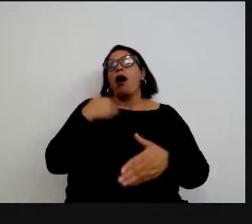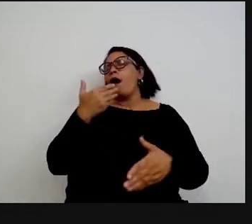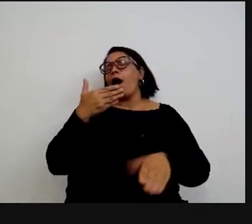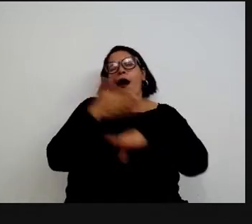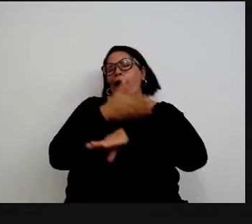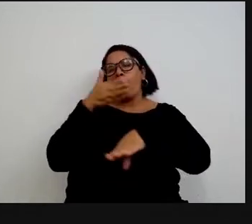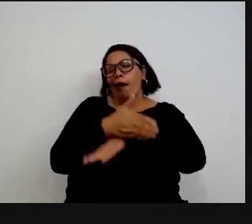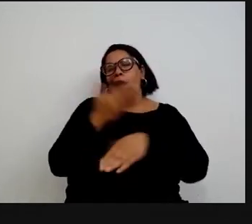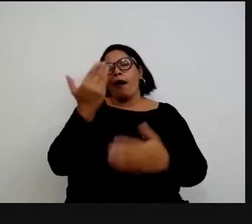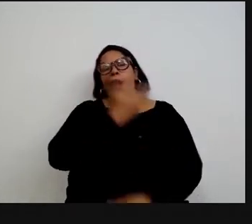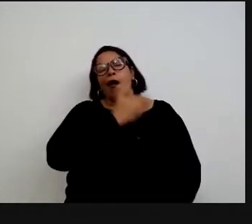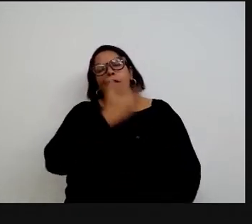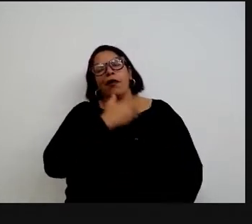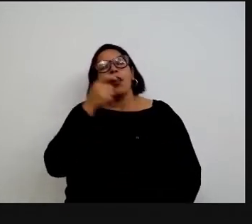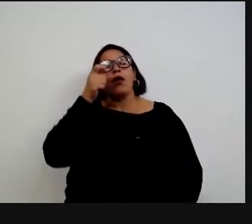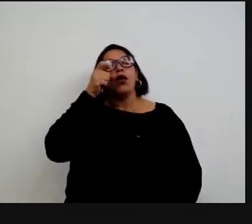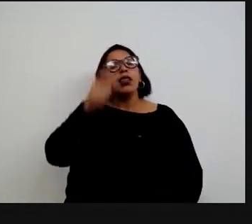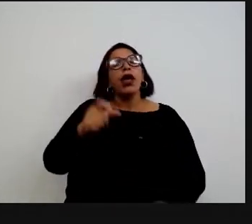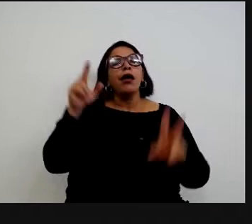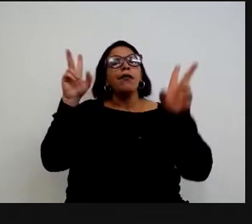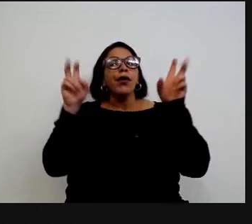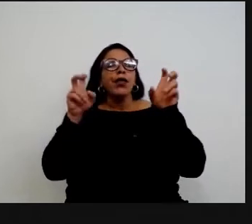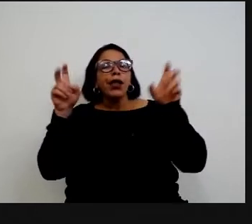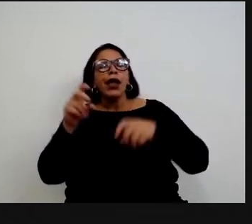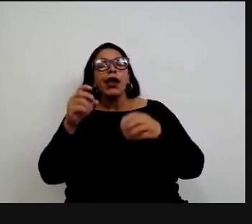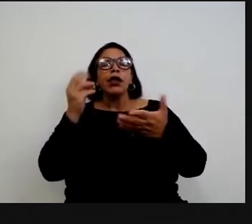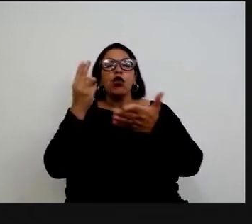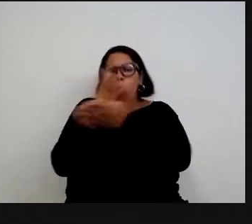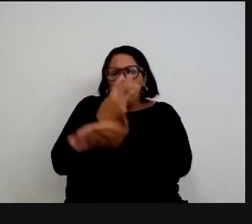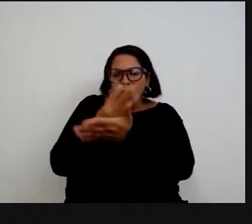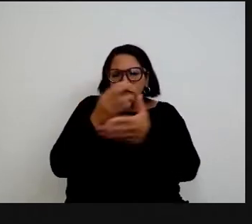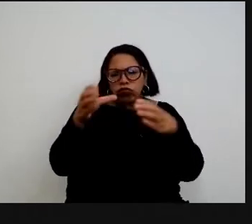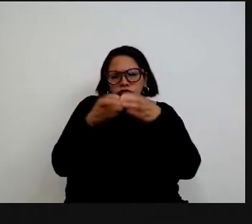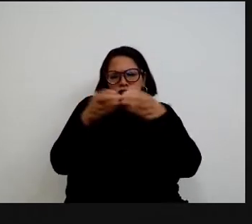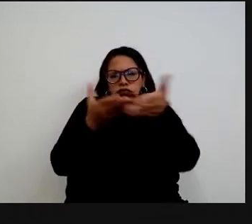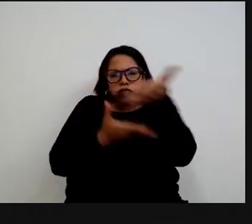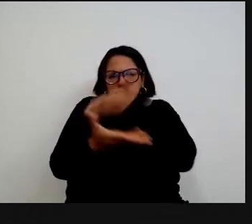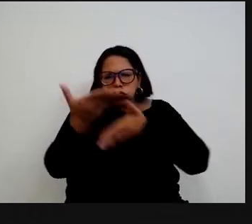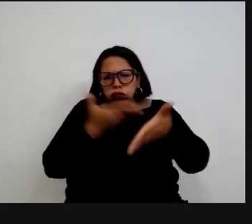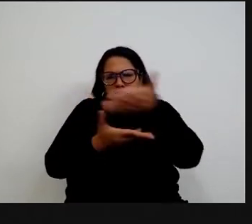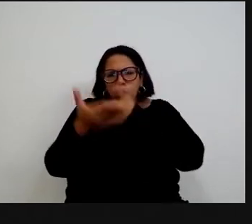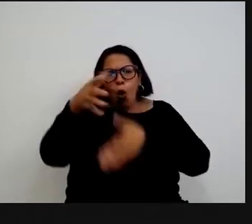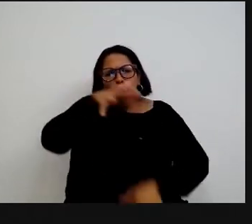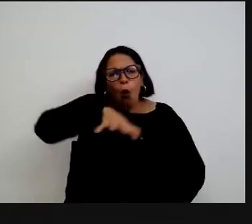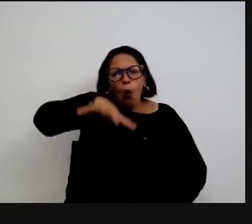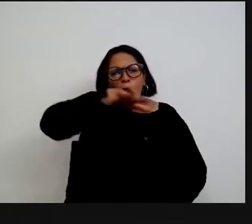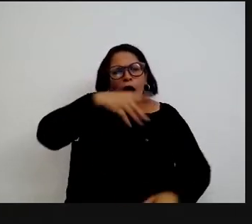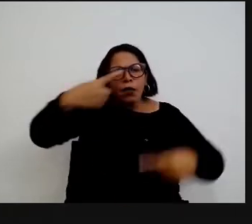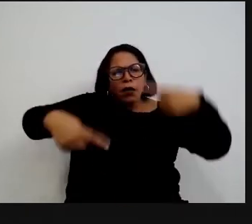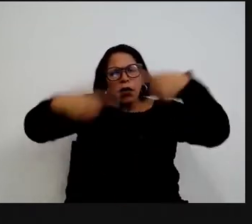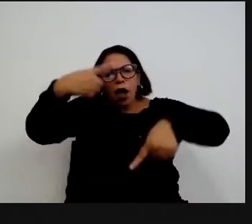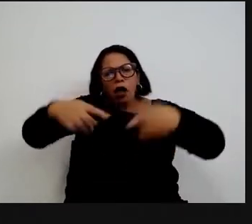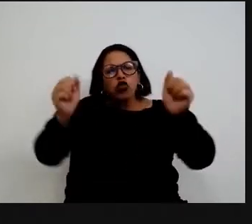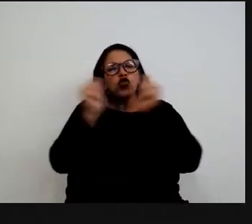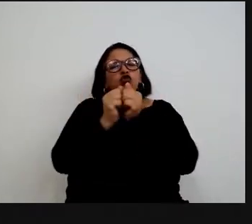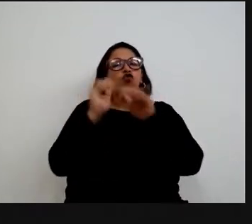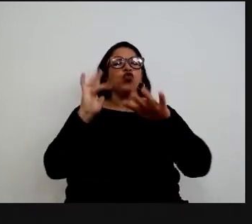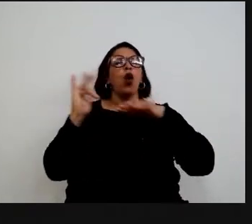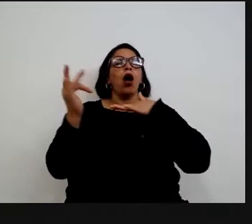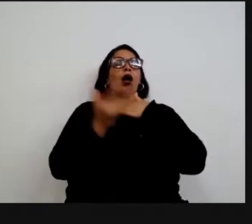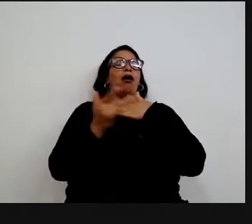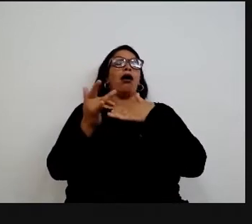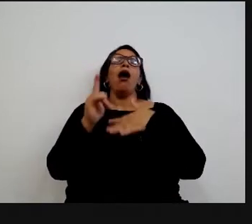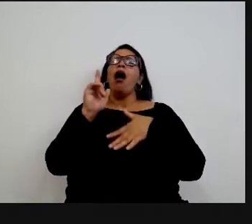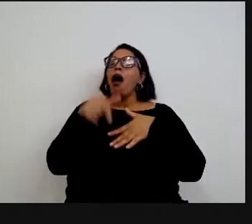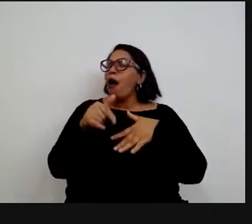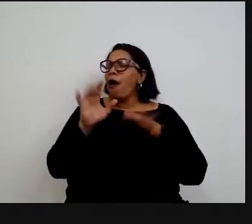teus aí também, e aí vai colocando, relacionando, então, esse espaço com as mídias, né?